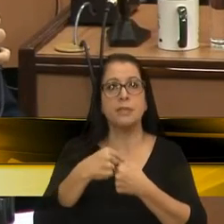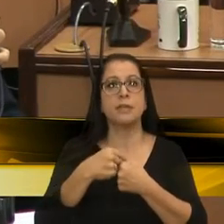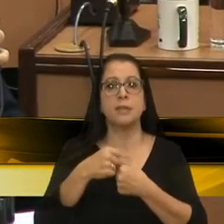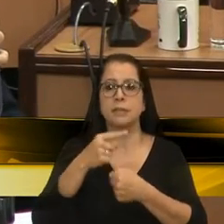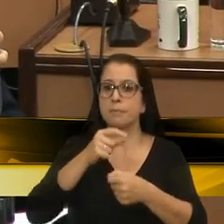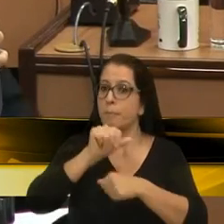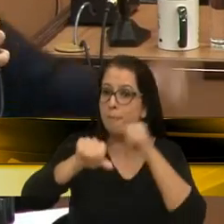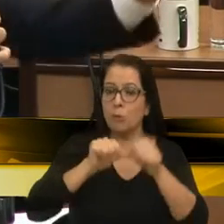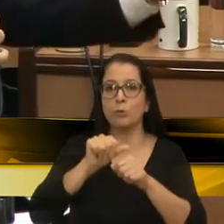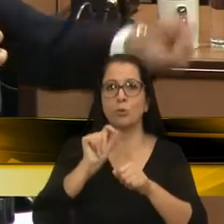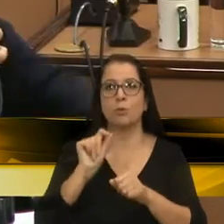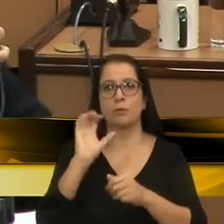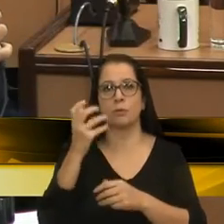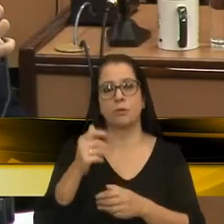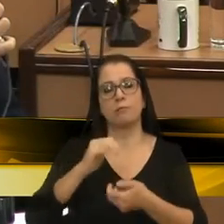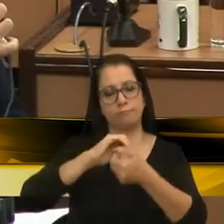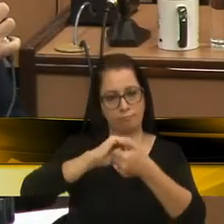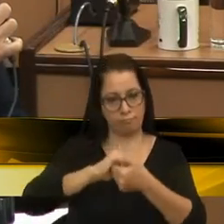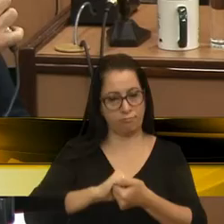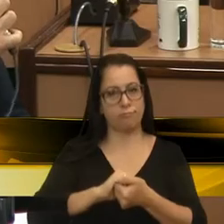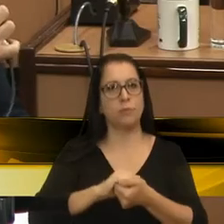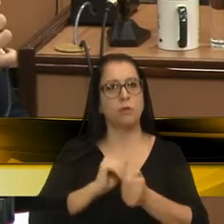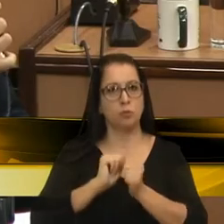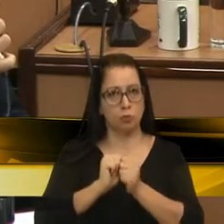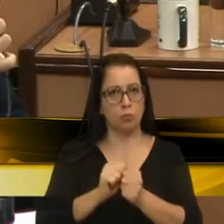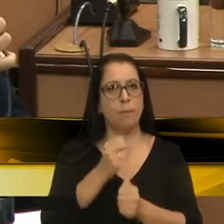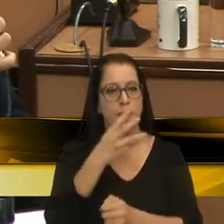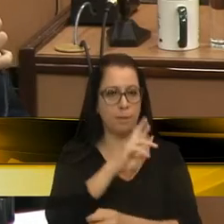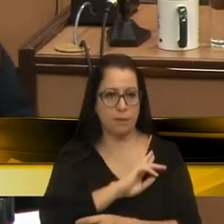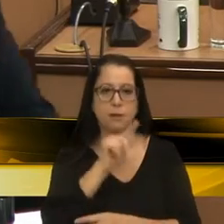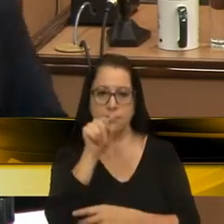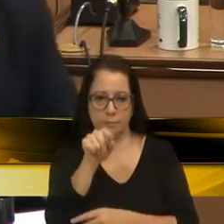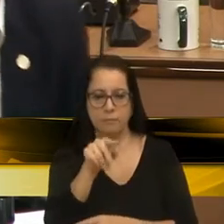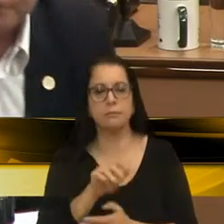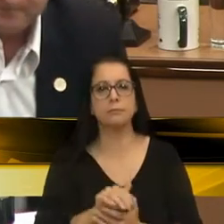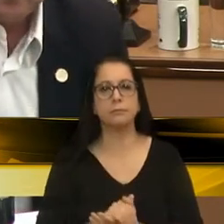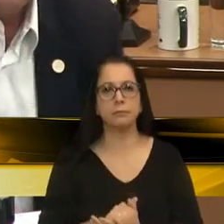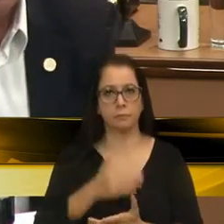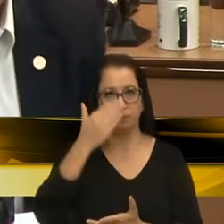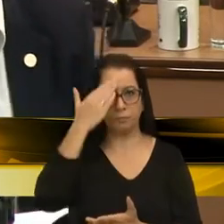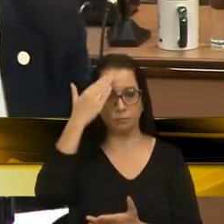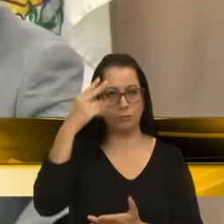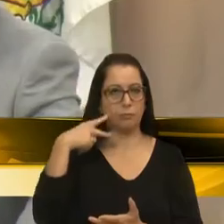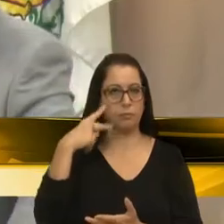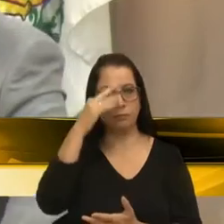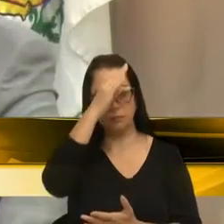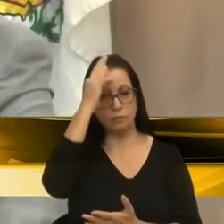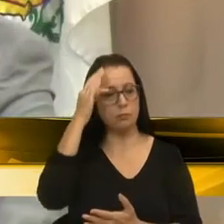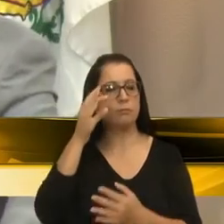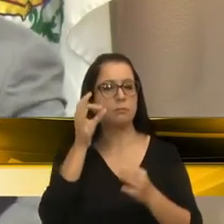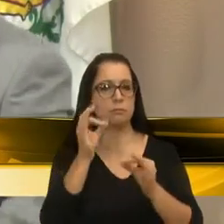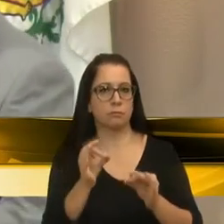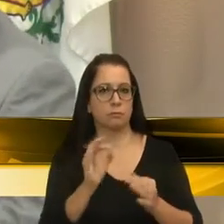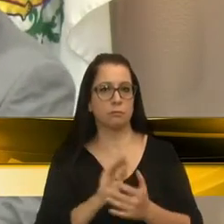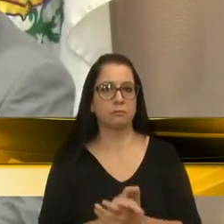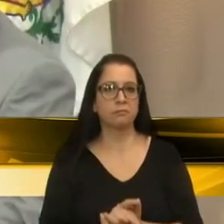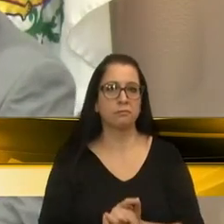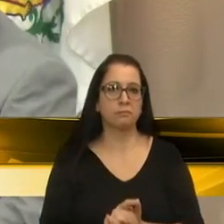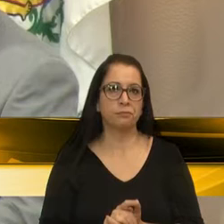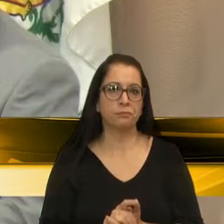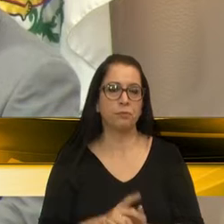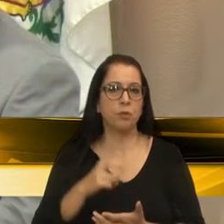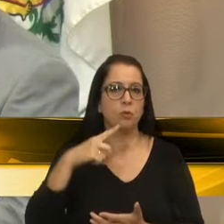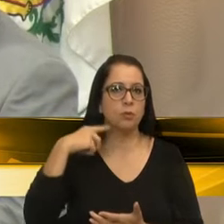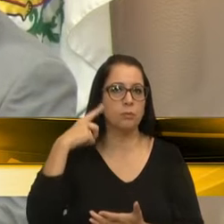reverta esta situação. Meus cumprimentos, estamos bem representados por Vossa Excelência. Muito obrigado, vereador Toigo. E eu tenho certeza que os